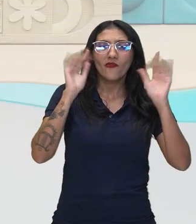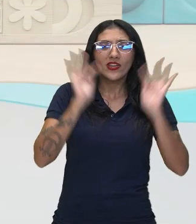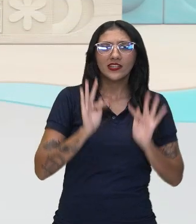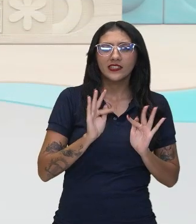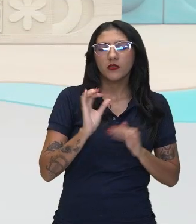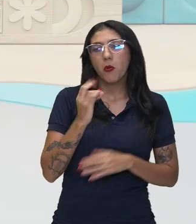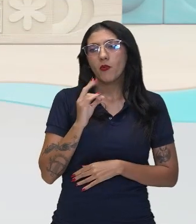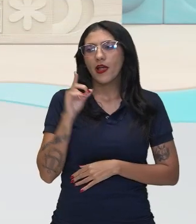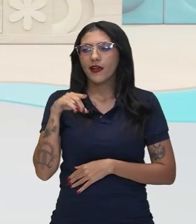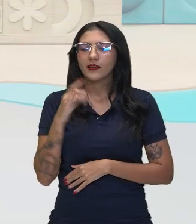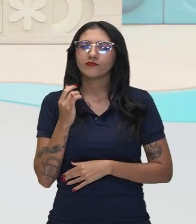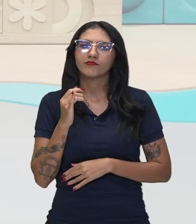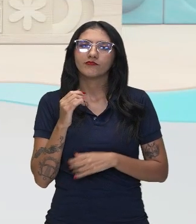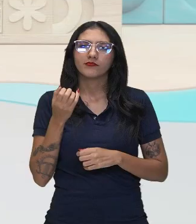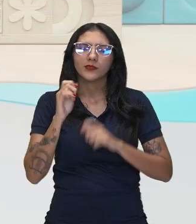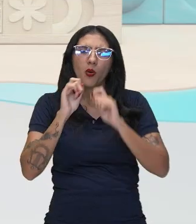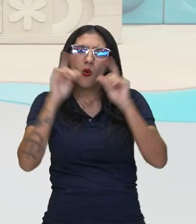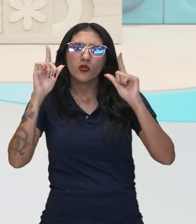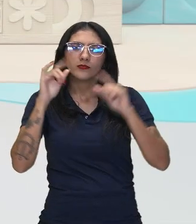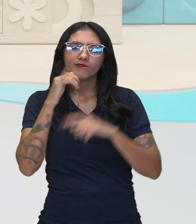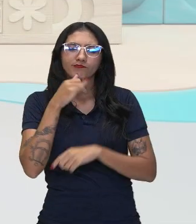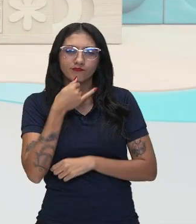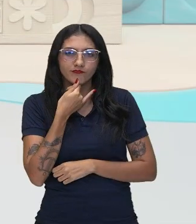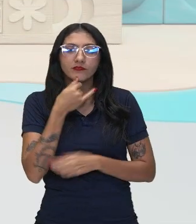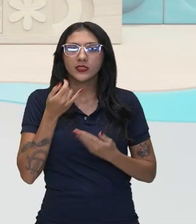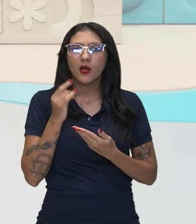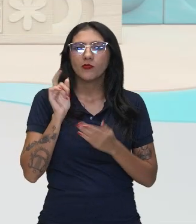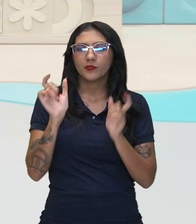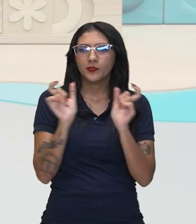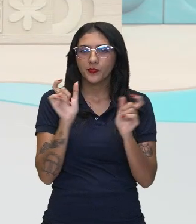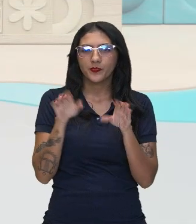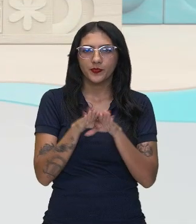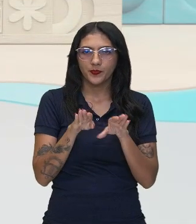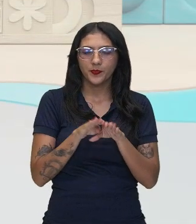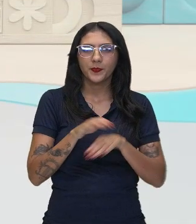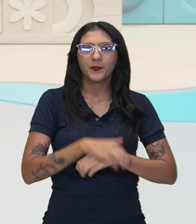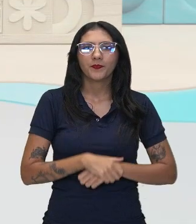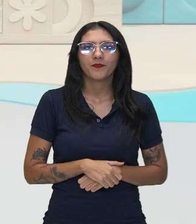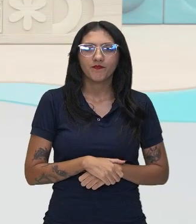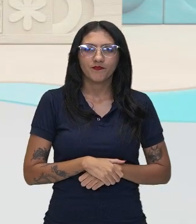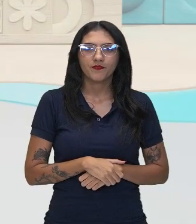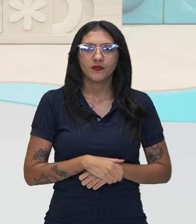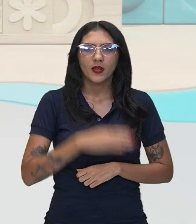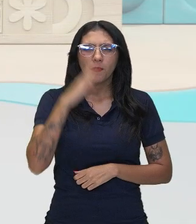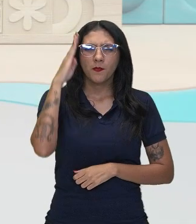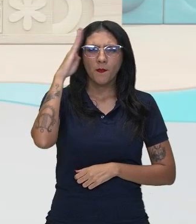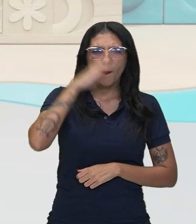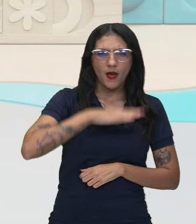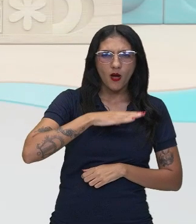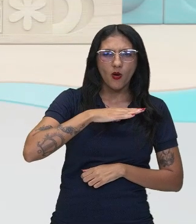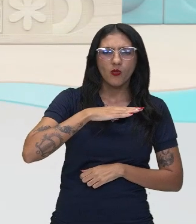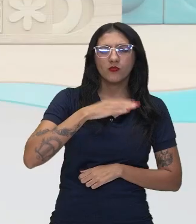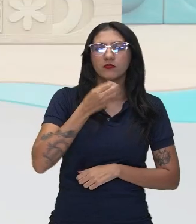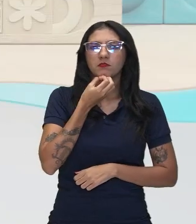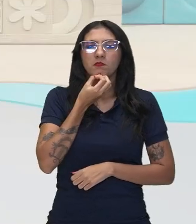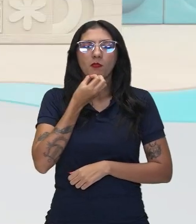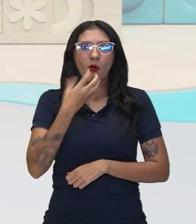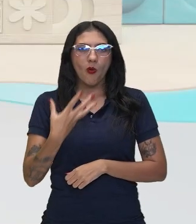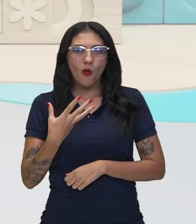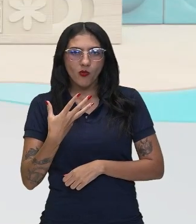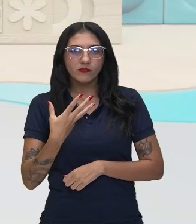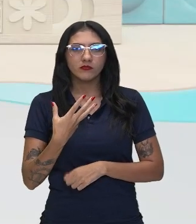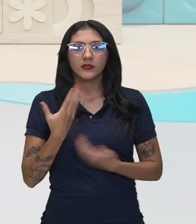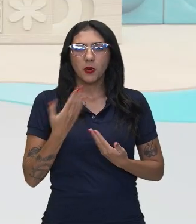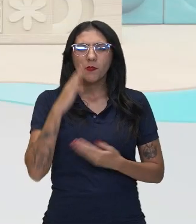sentido no significado dessas palavras, logo são palavras antônimas. Mal e bom, né? Mal com U é